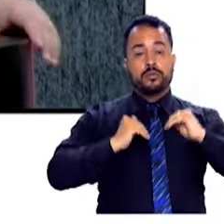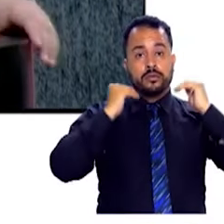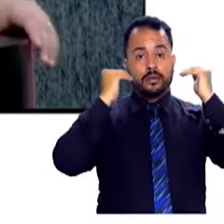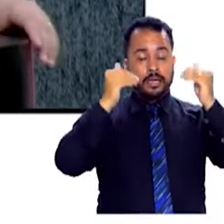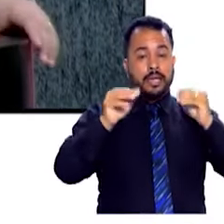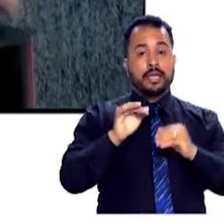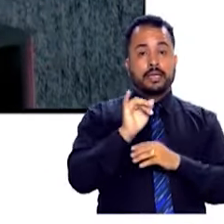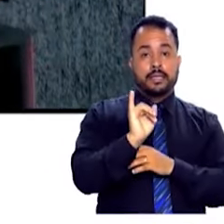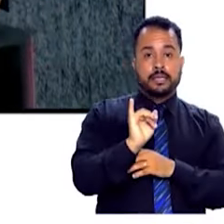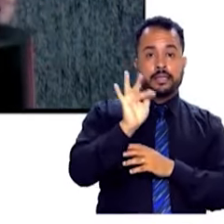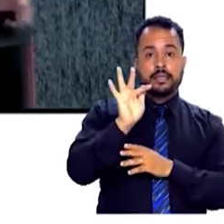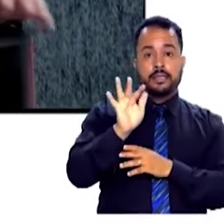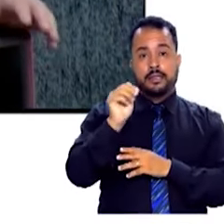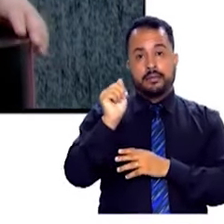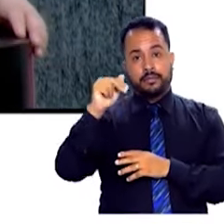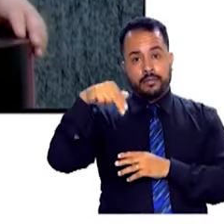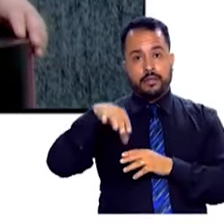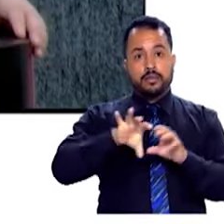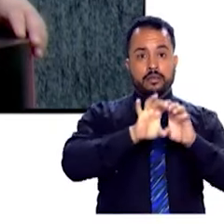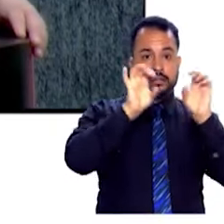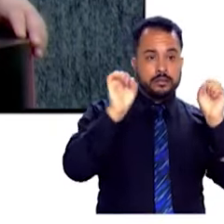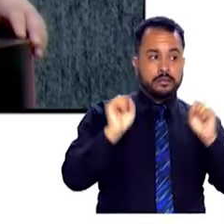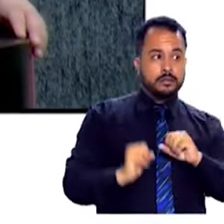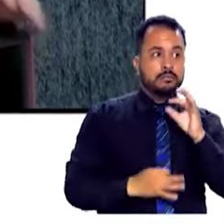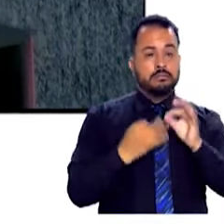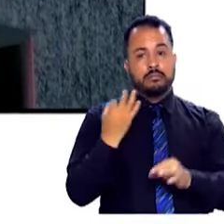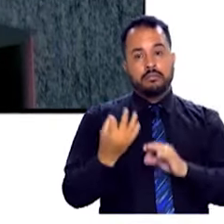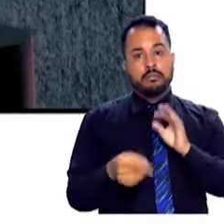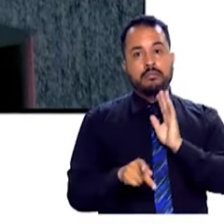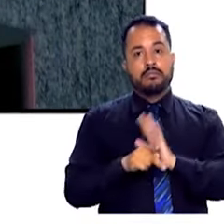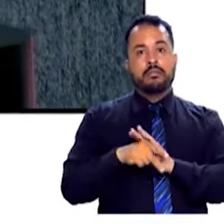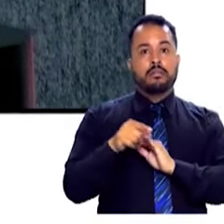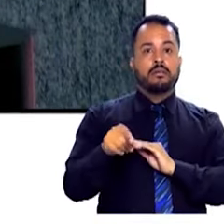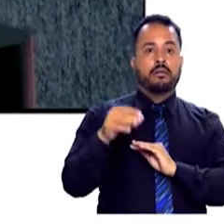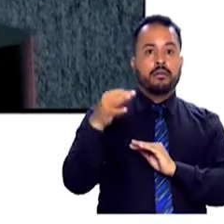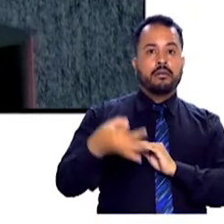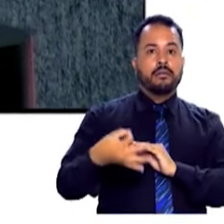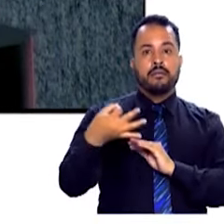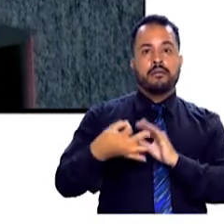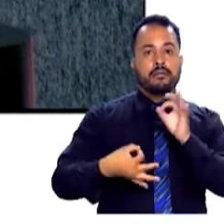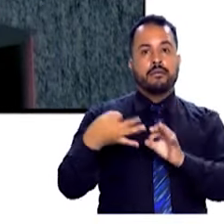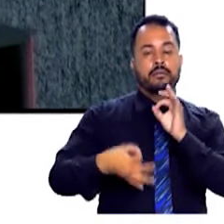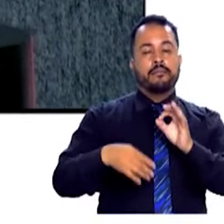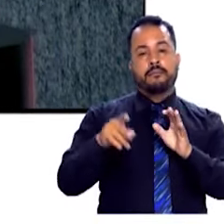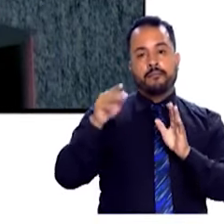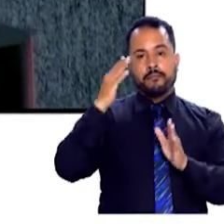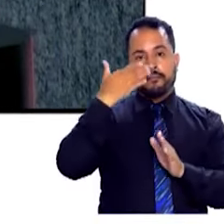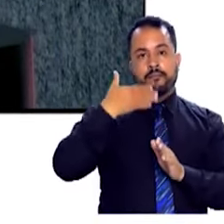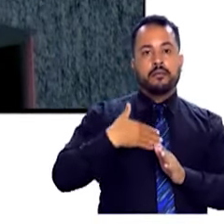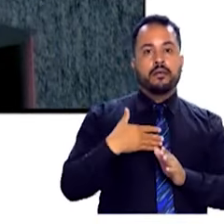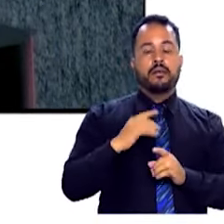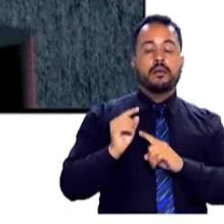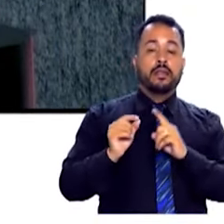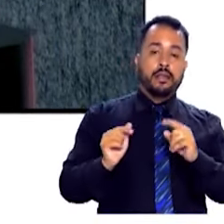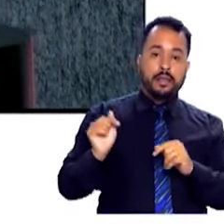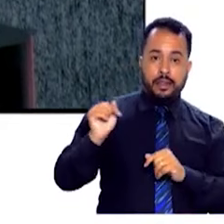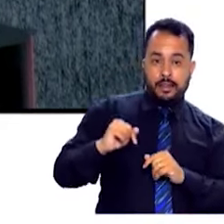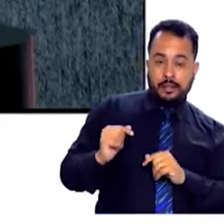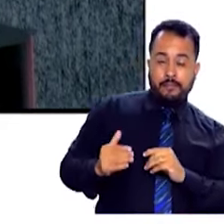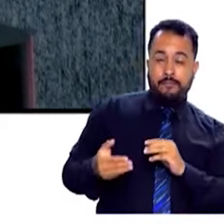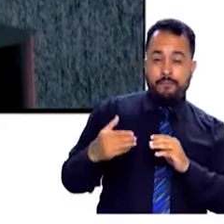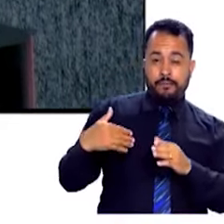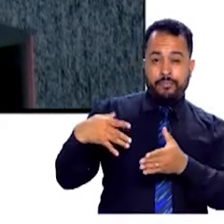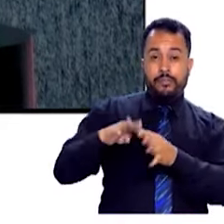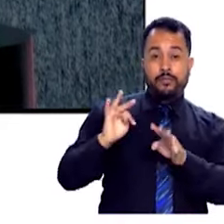infan o nosso sistema de Justiça vem dando provas de que nós já estamos mudando esse final